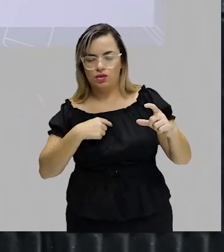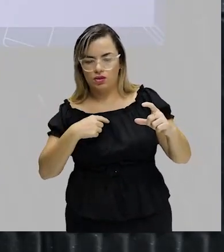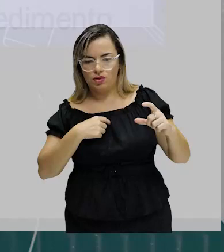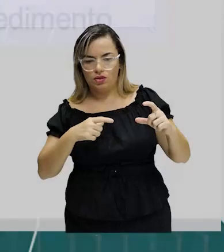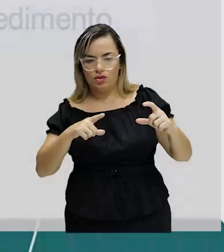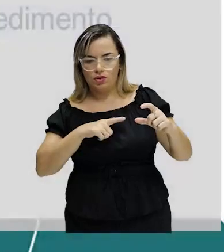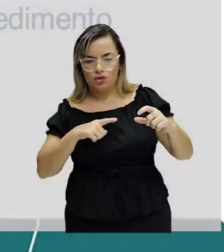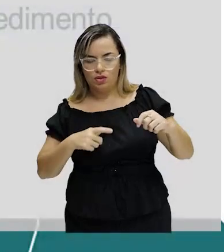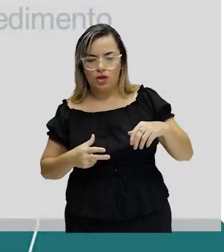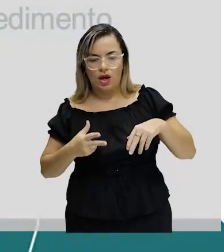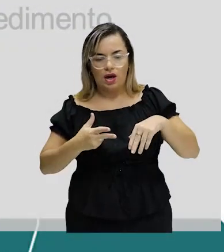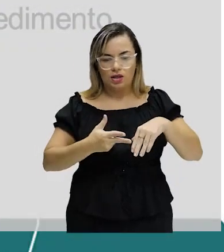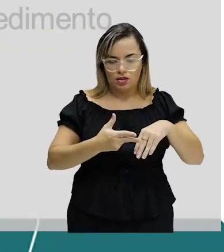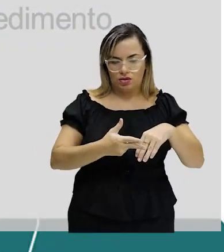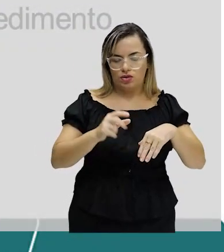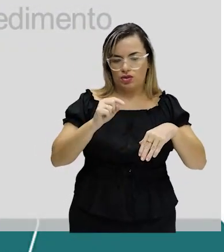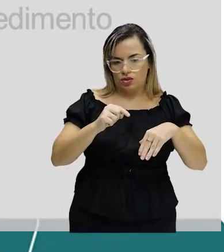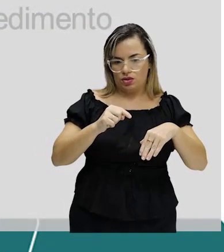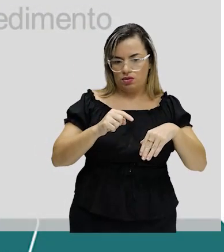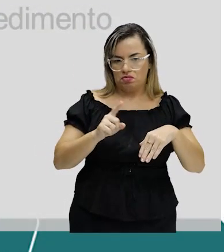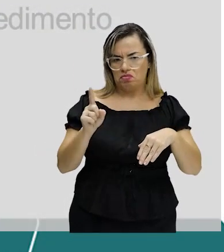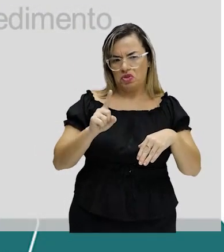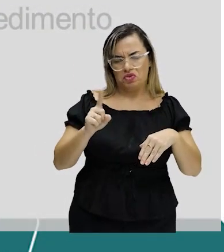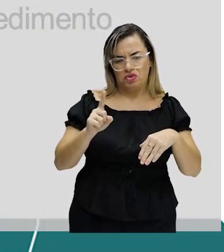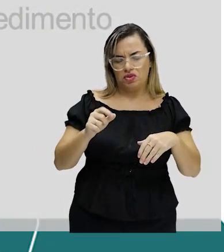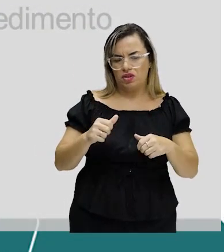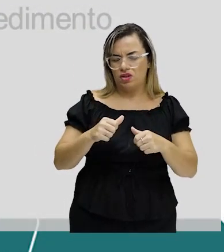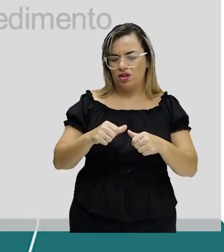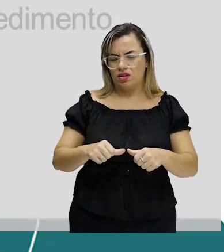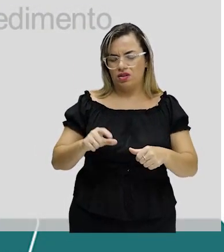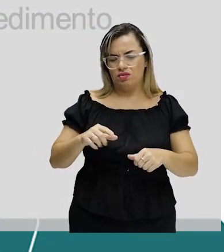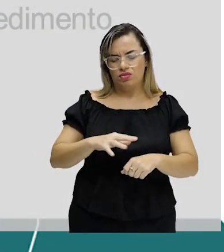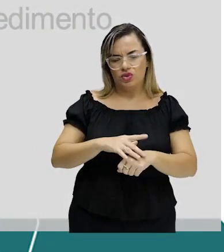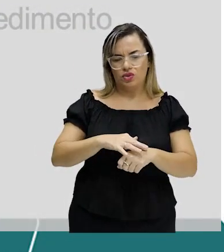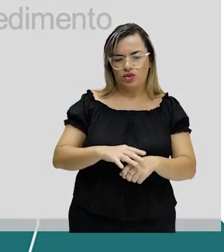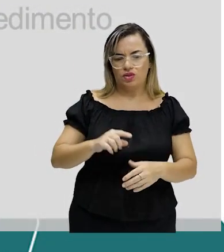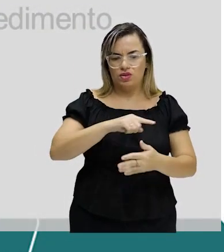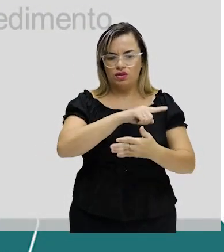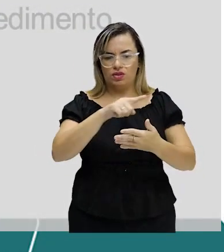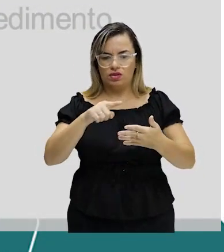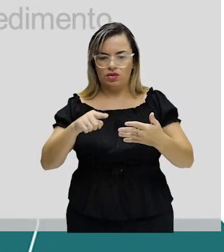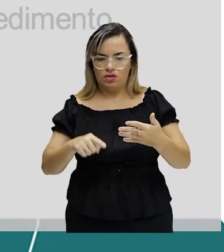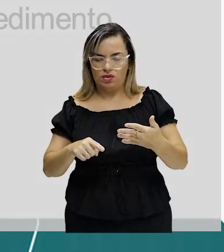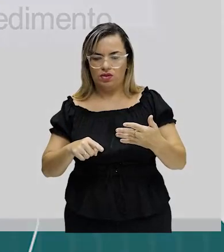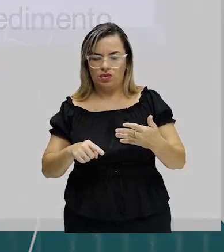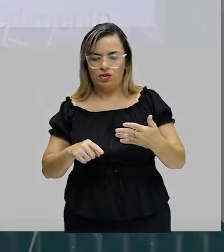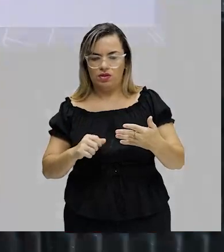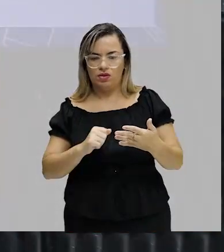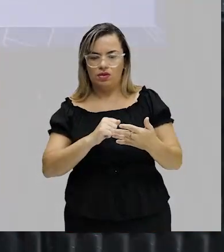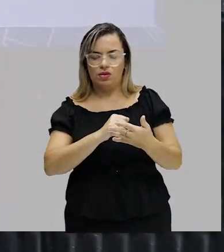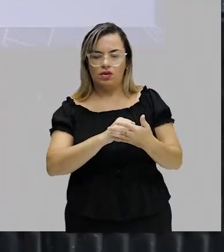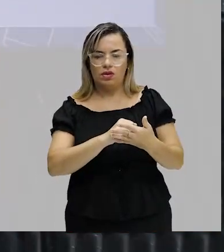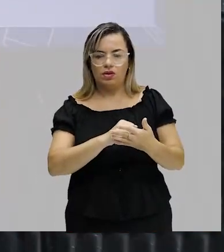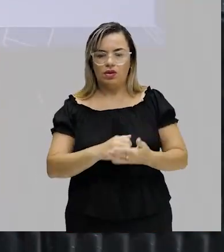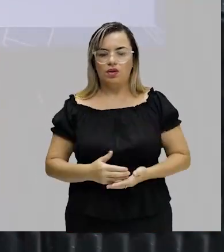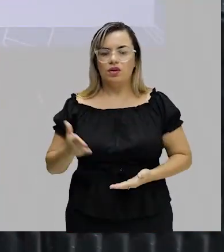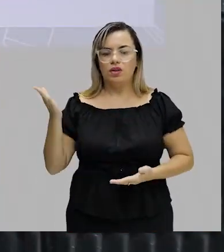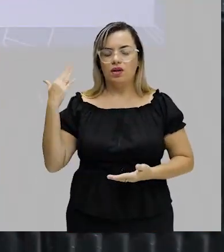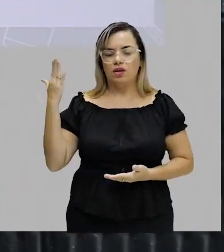nessa situação. Resposta correta, suposição sobre possíveis implicações de decisões passadas.